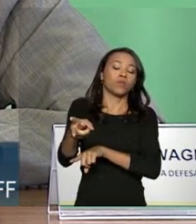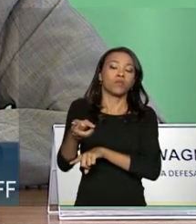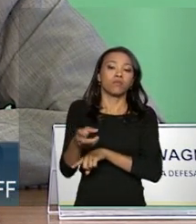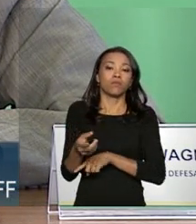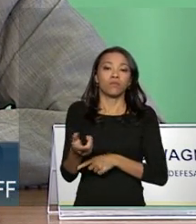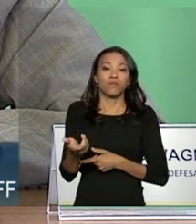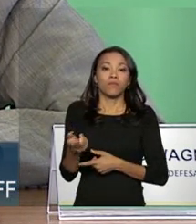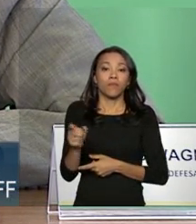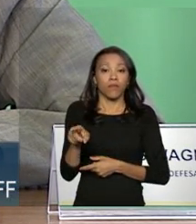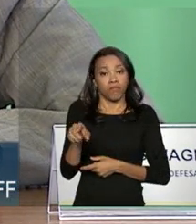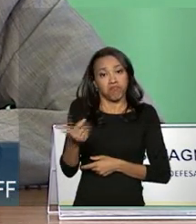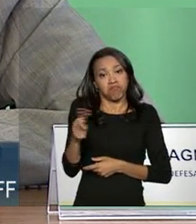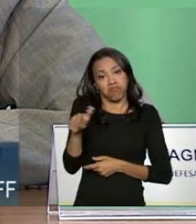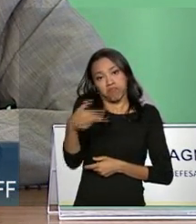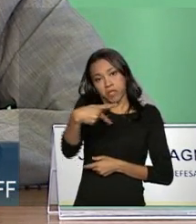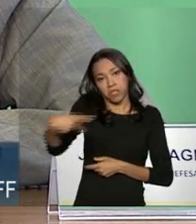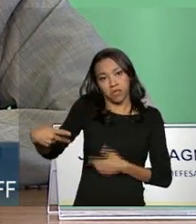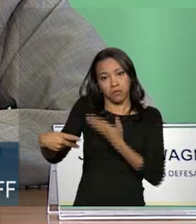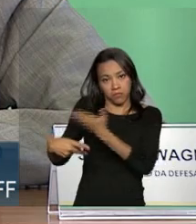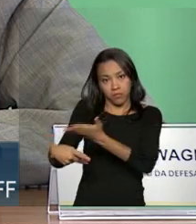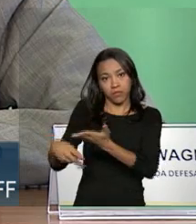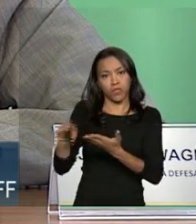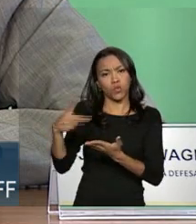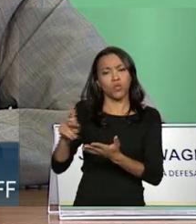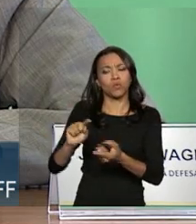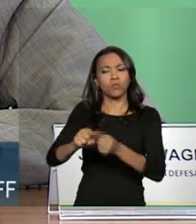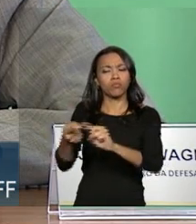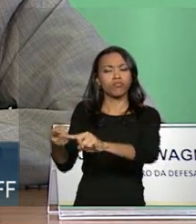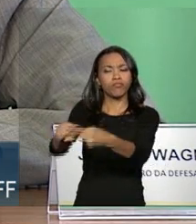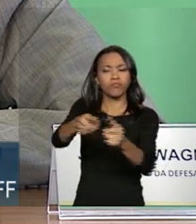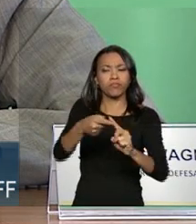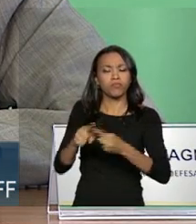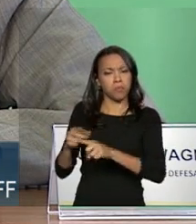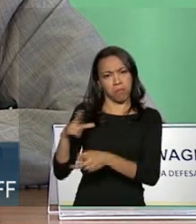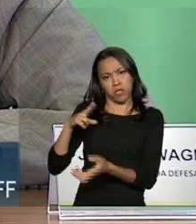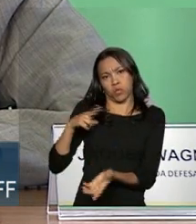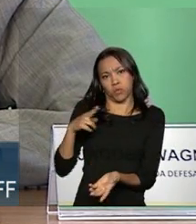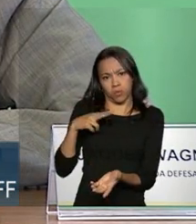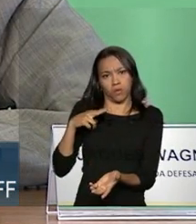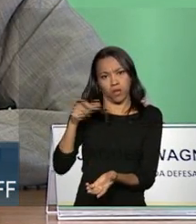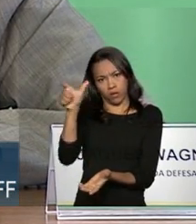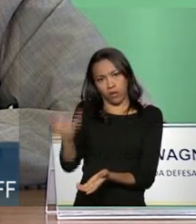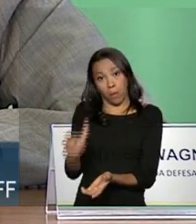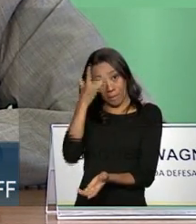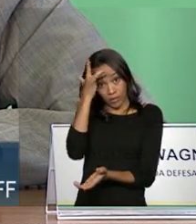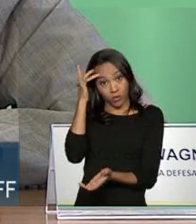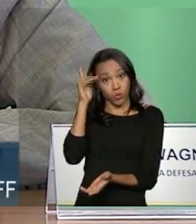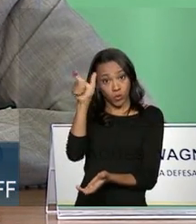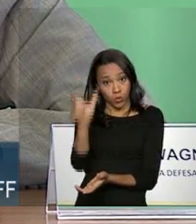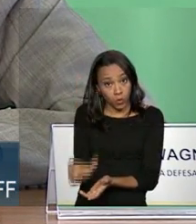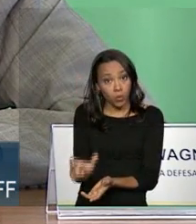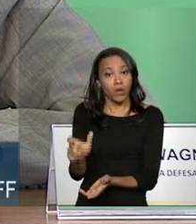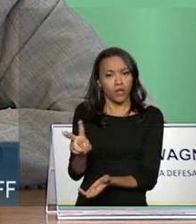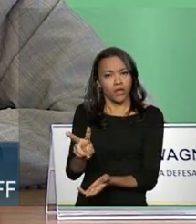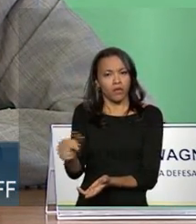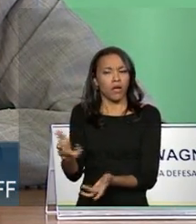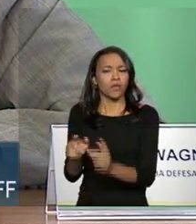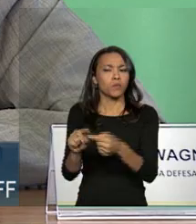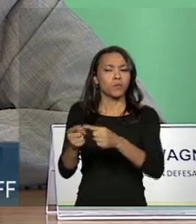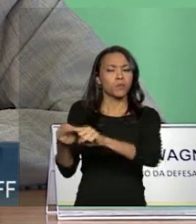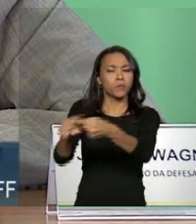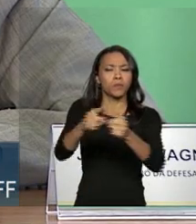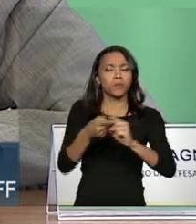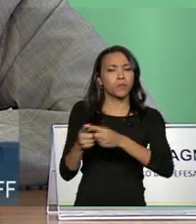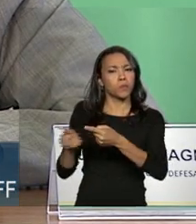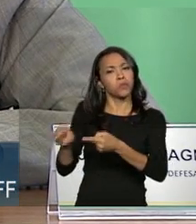equidistância. Ele, evidentemente, nas suas articulações pessoais, pessoa física, ele vai articular com aquilo que é a